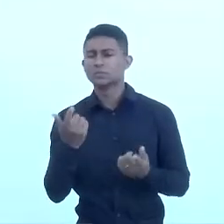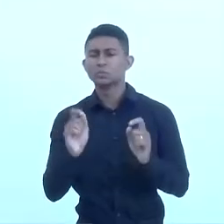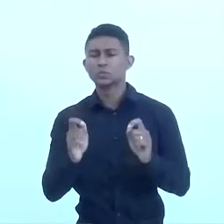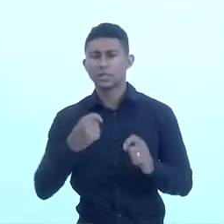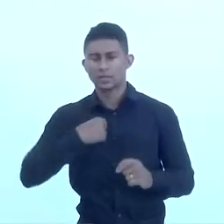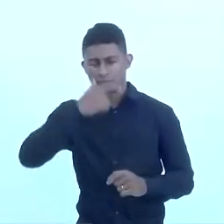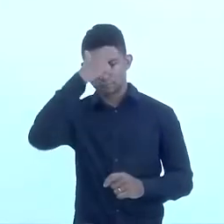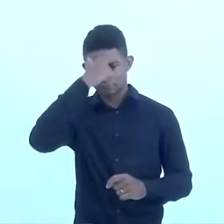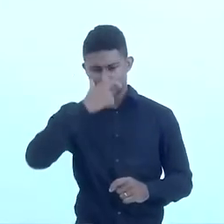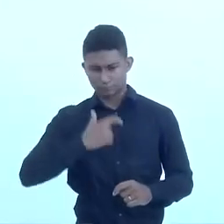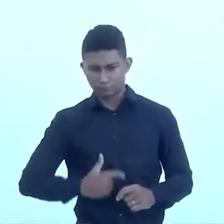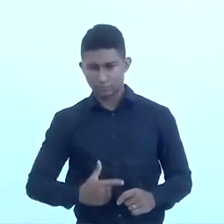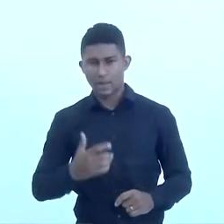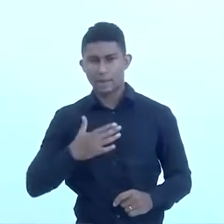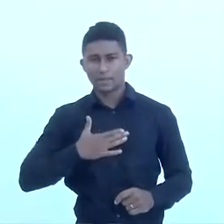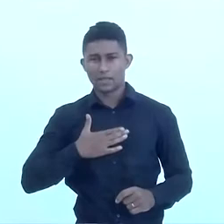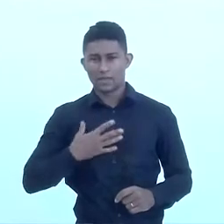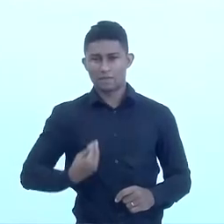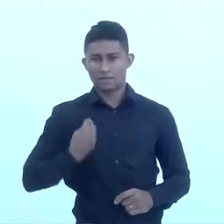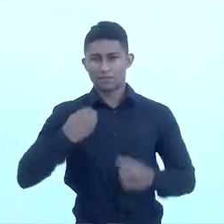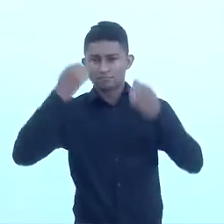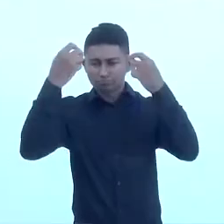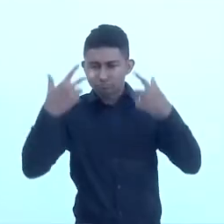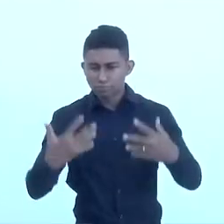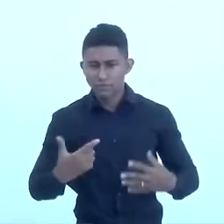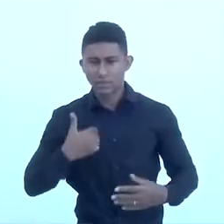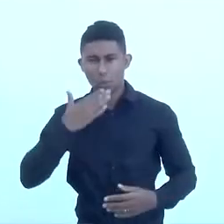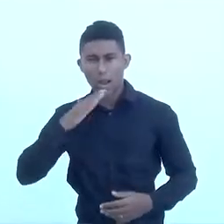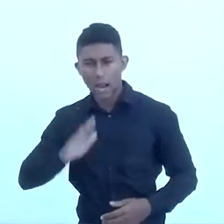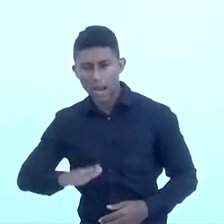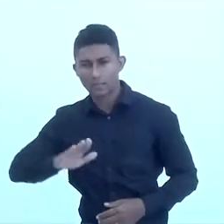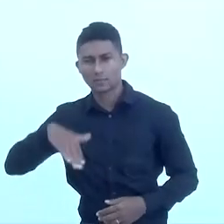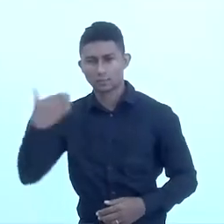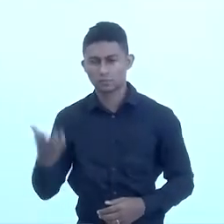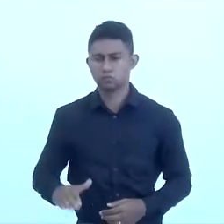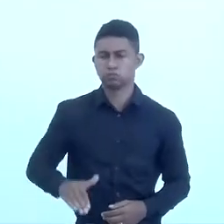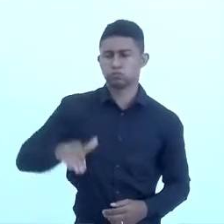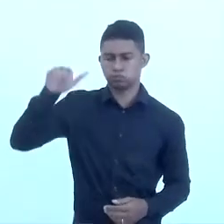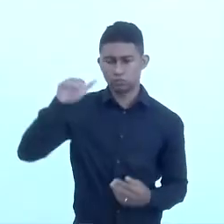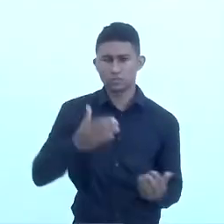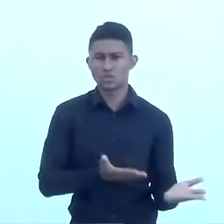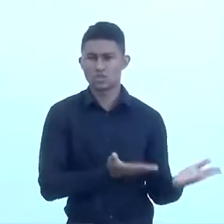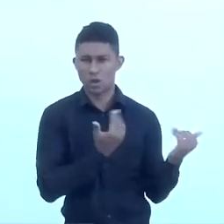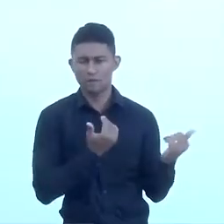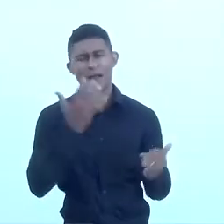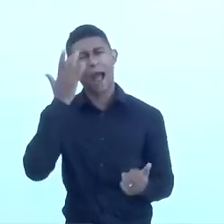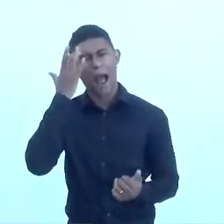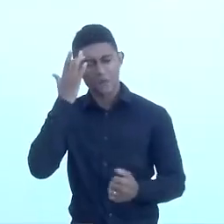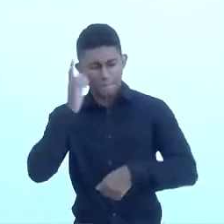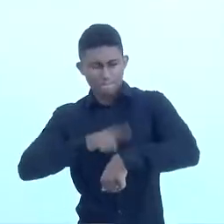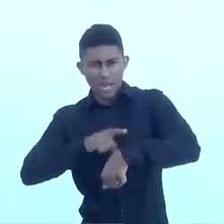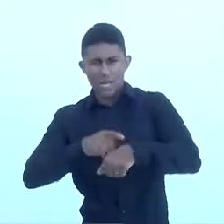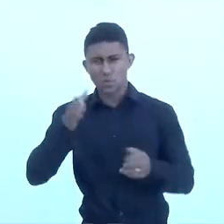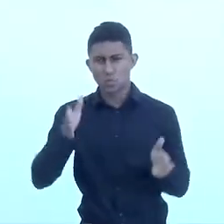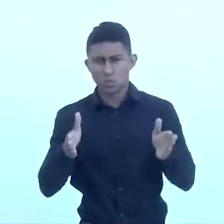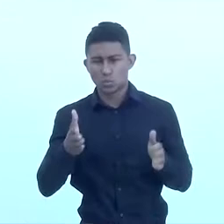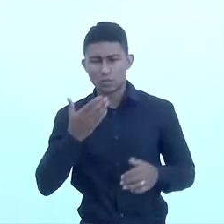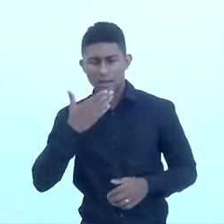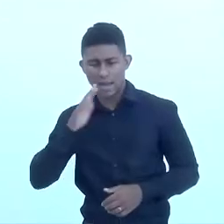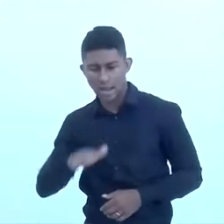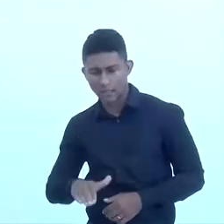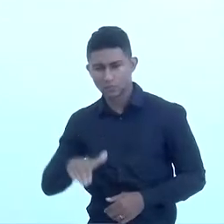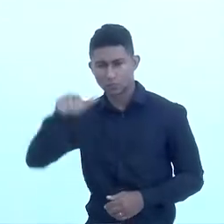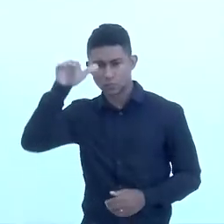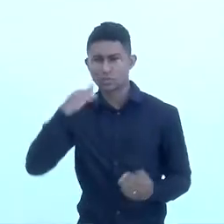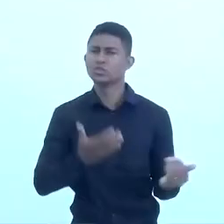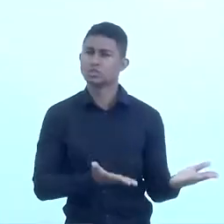eu conto a minha infância, a minha adolescência. Eu acho um período muito importante, né, da vida da gente, que